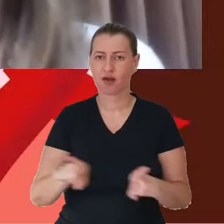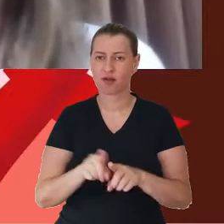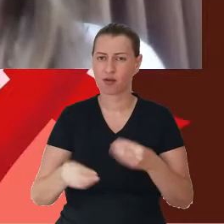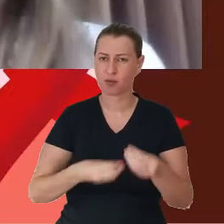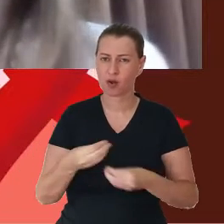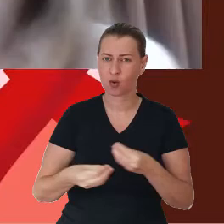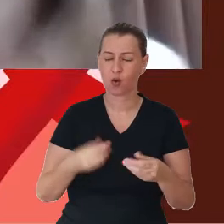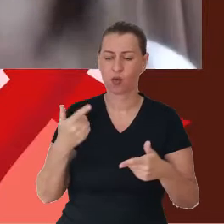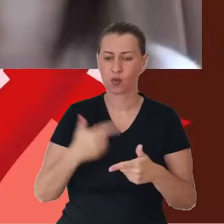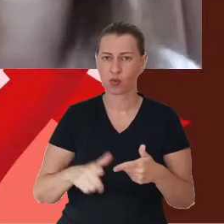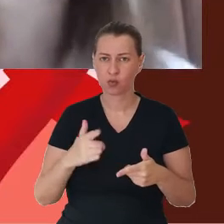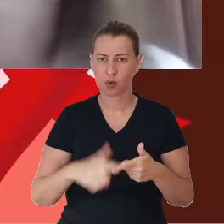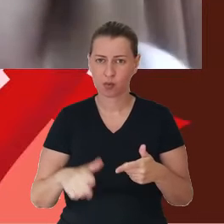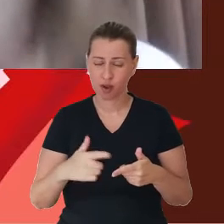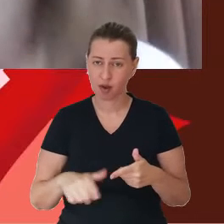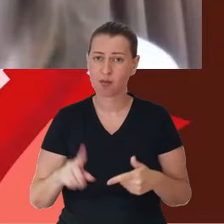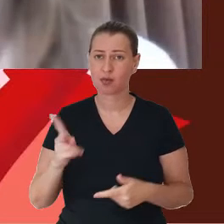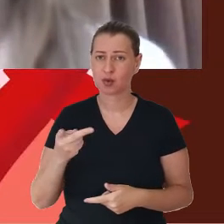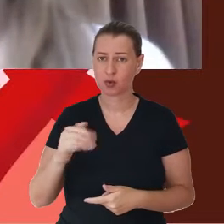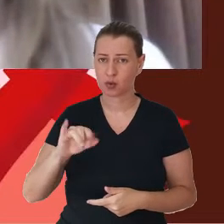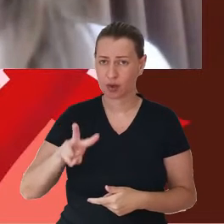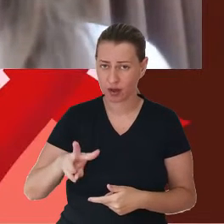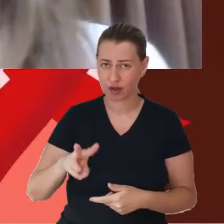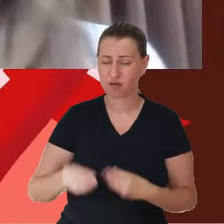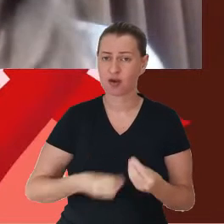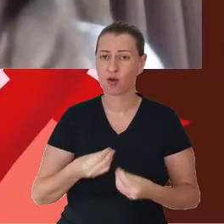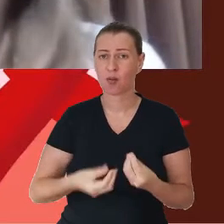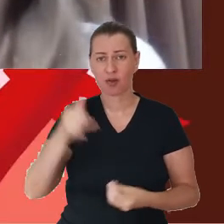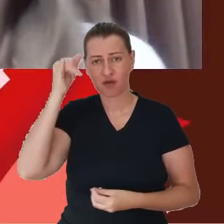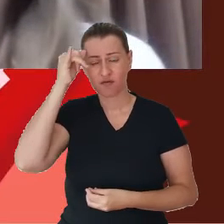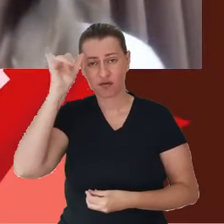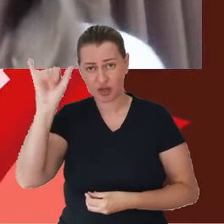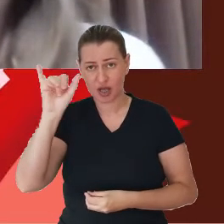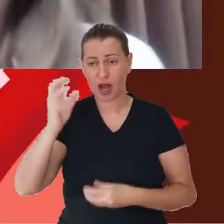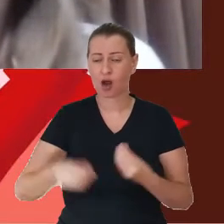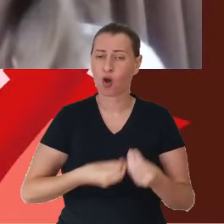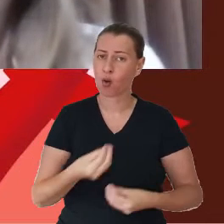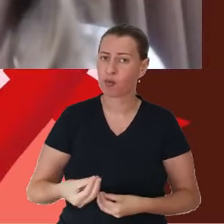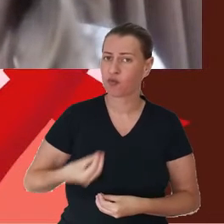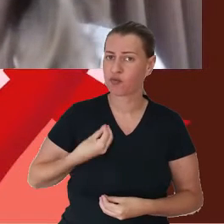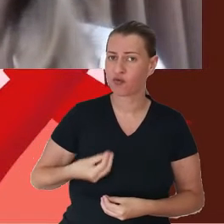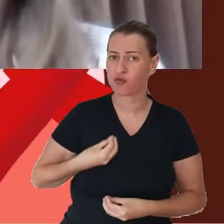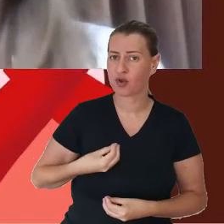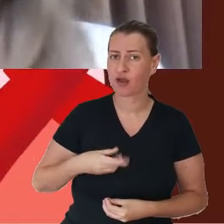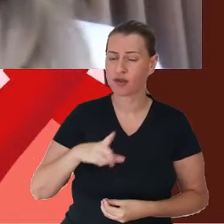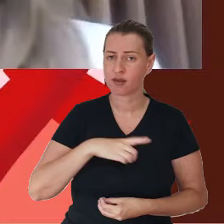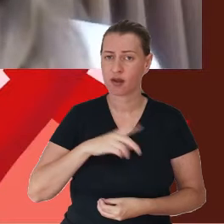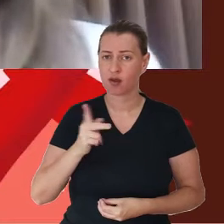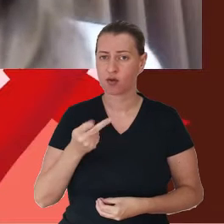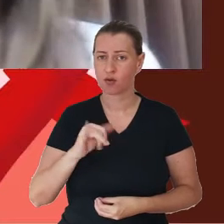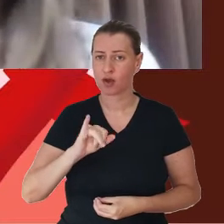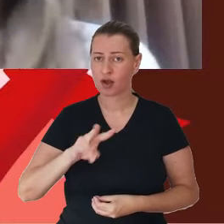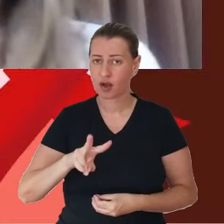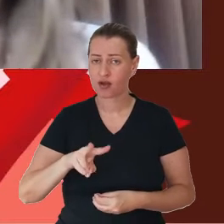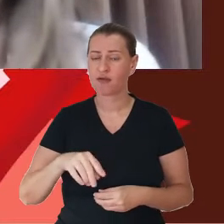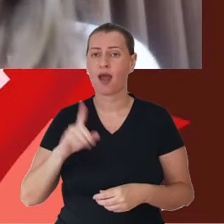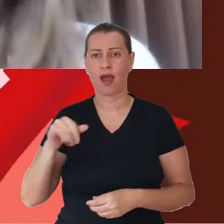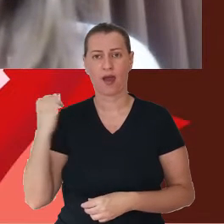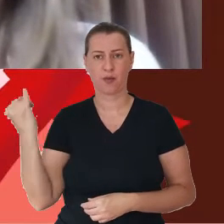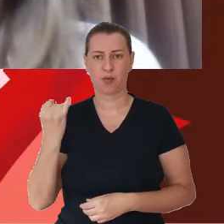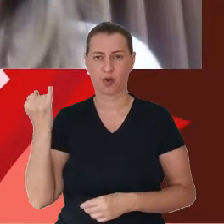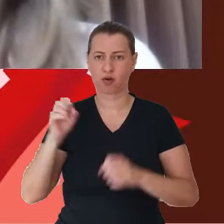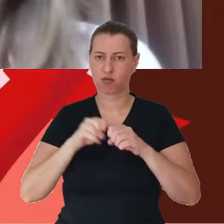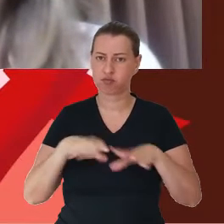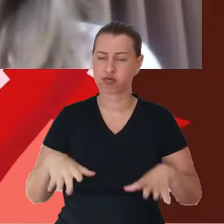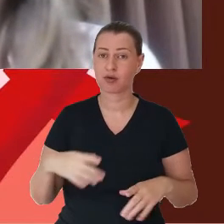como prevenir, ou como viver bem com, é muito importante para a população geral e também para a nova geração de